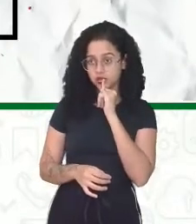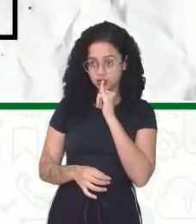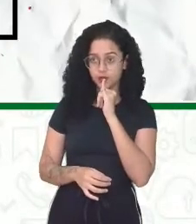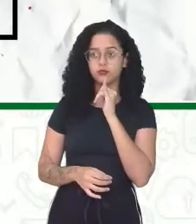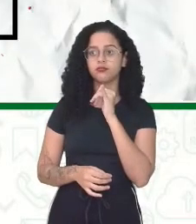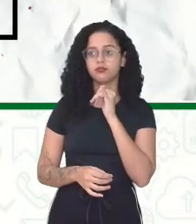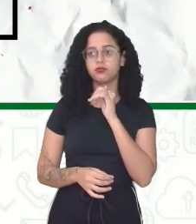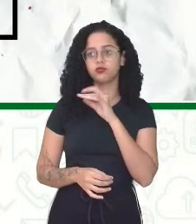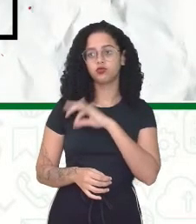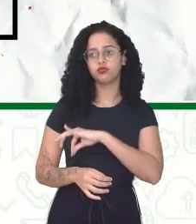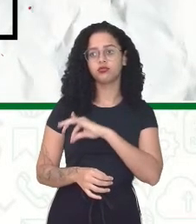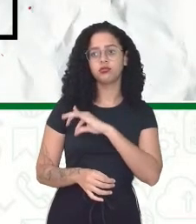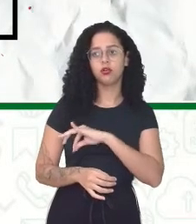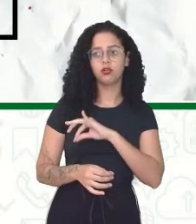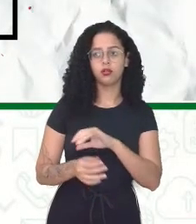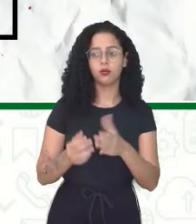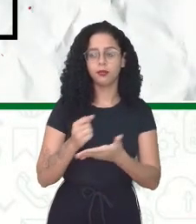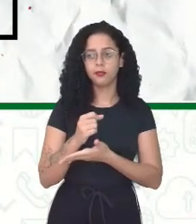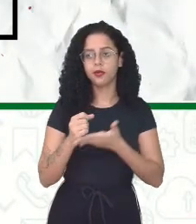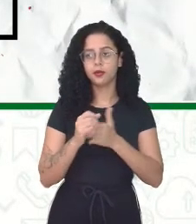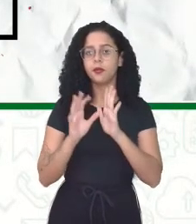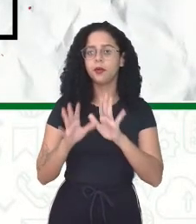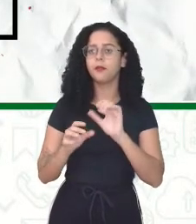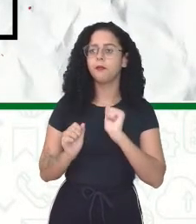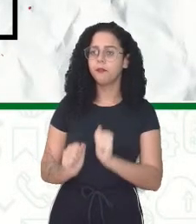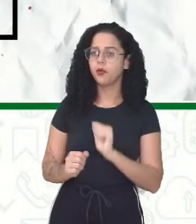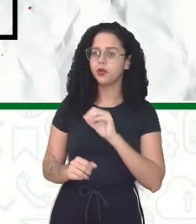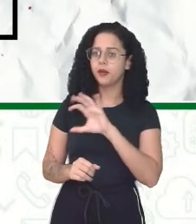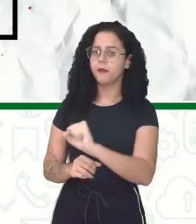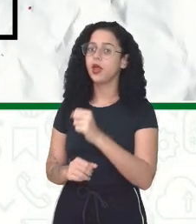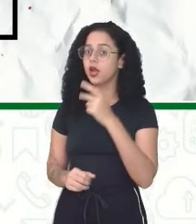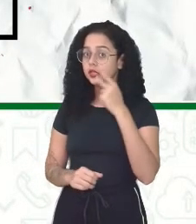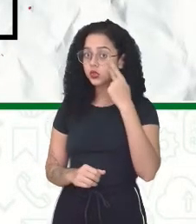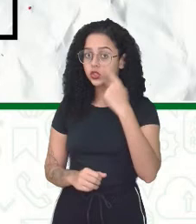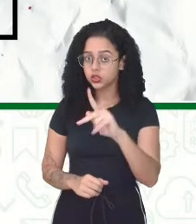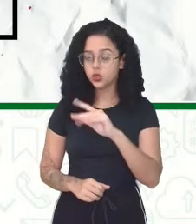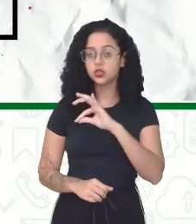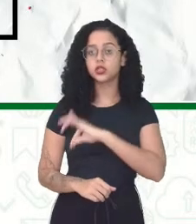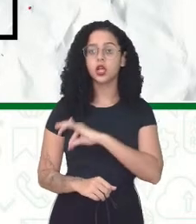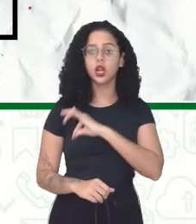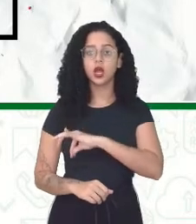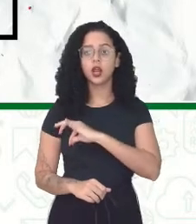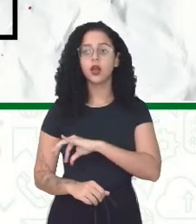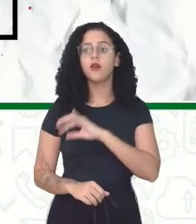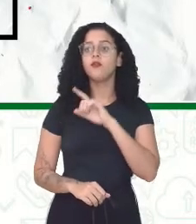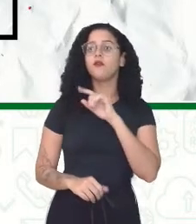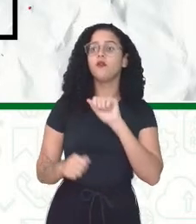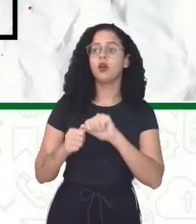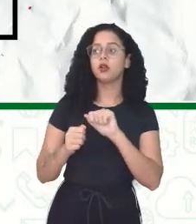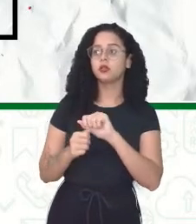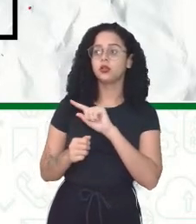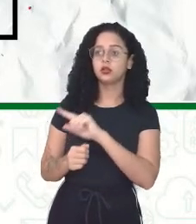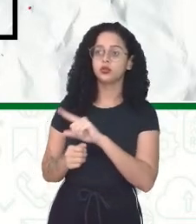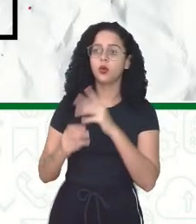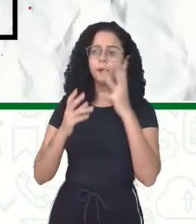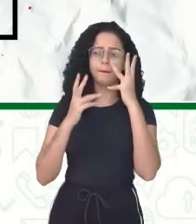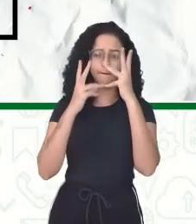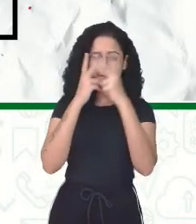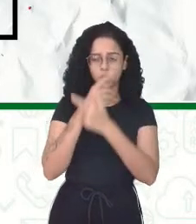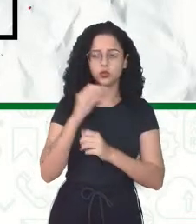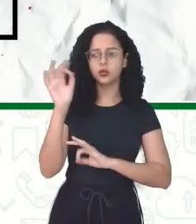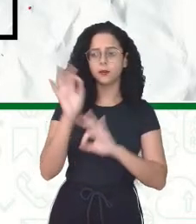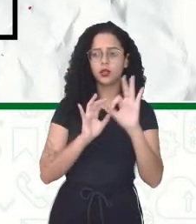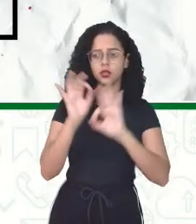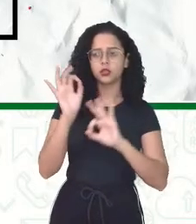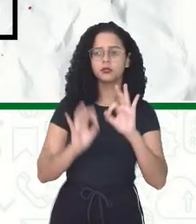salário mínimo, né? Mas você pode pegar o seu salário e fazer isso aí, ó, bonitinho, esse